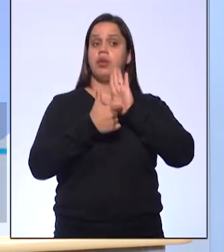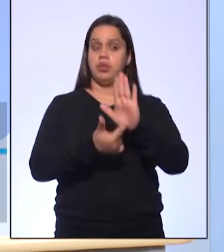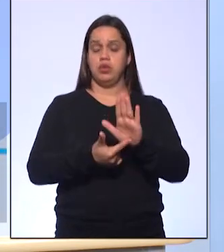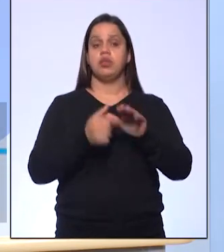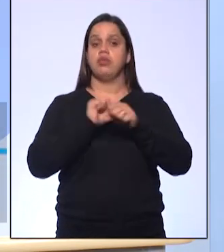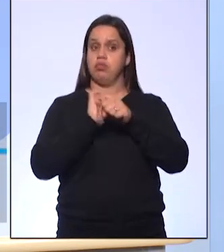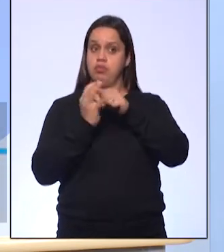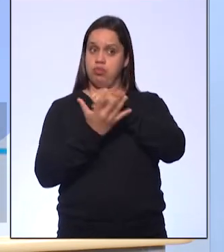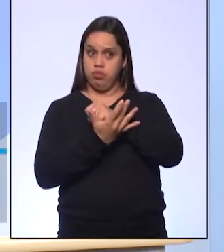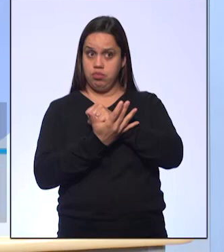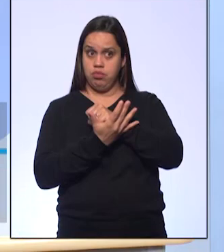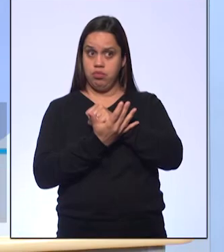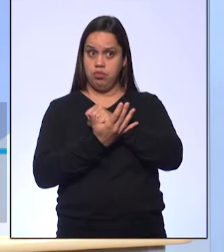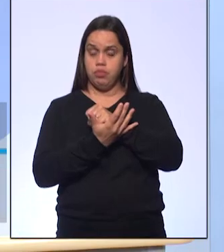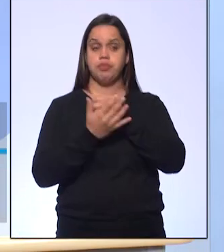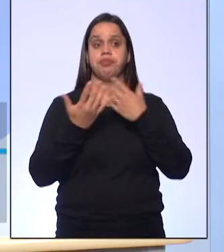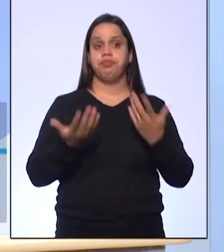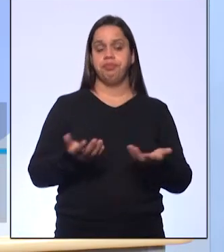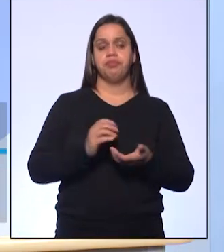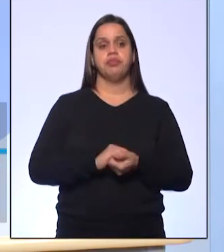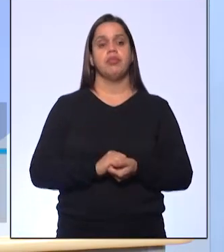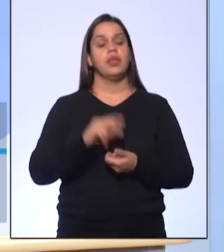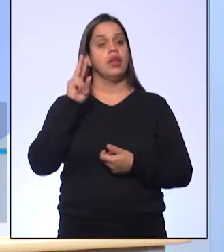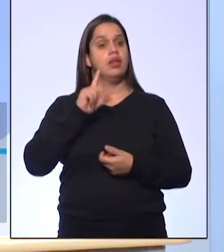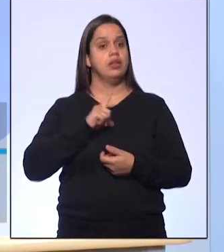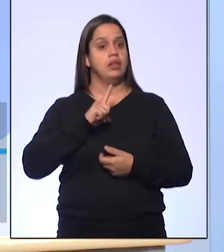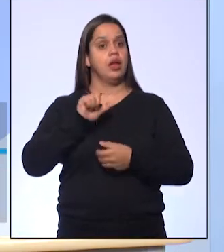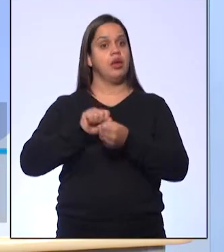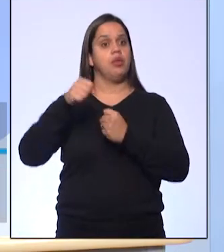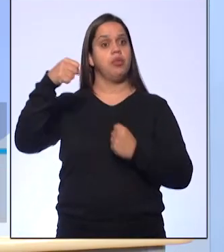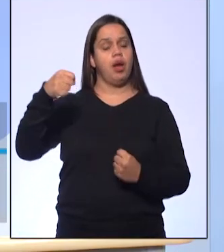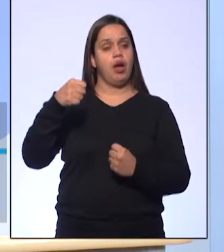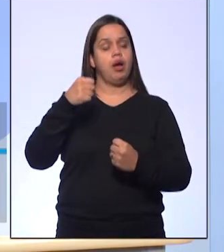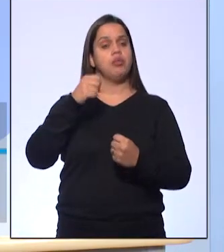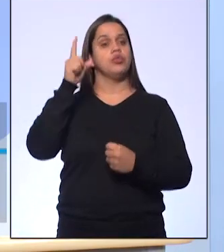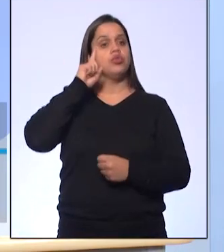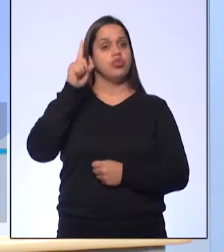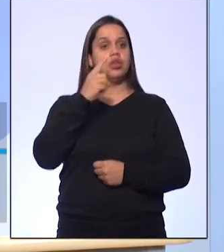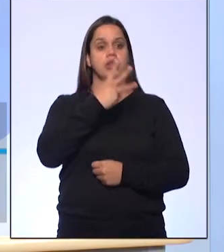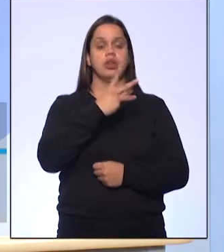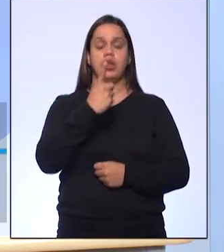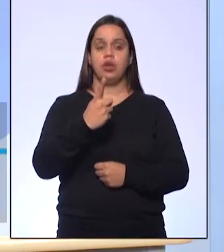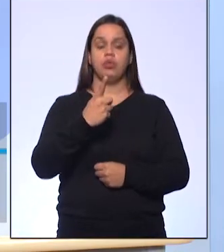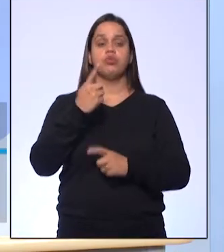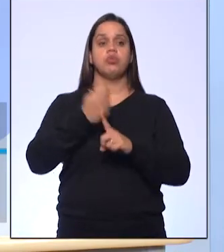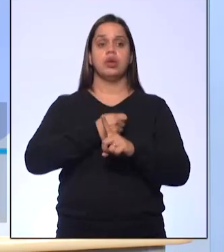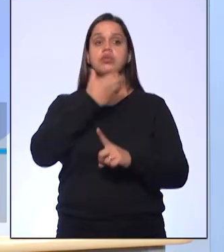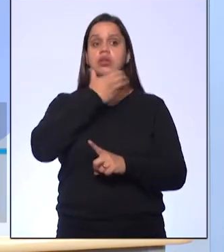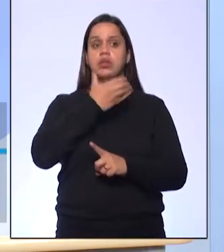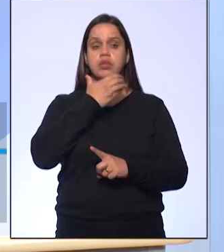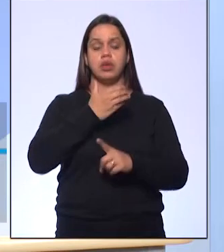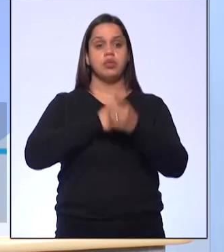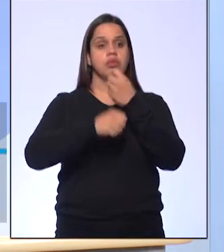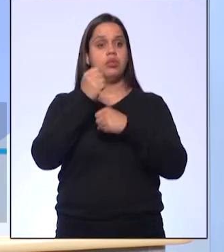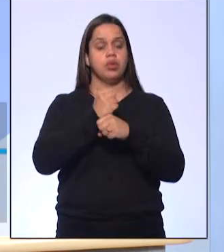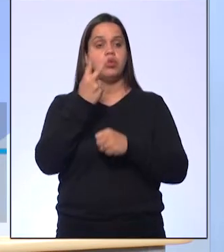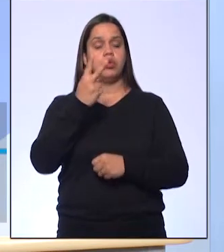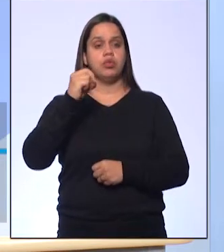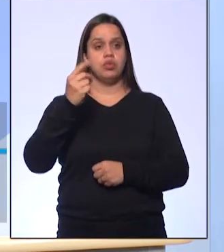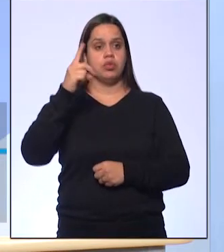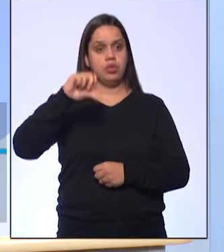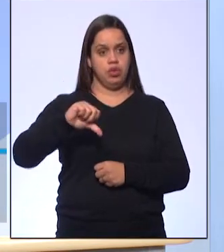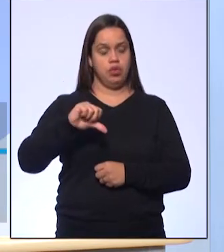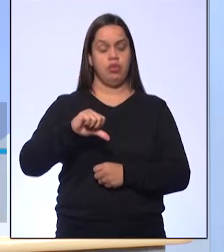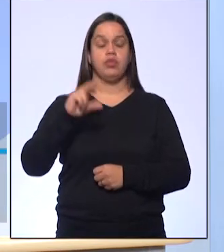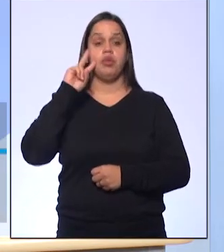um caso de coronavírus? Então, a gente tem esse mapa, ele é um mapa de 31 de dezembro de 2019. Então, ele mostra